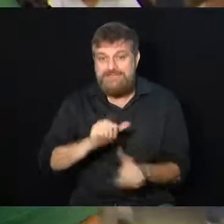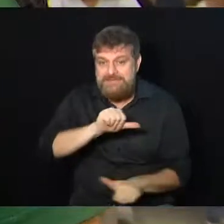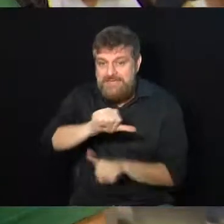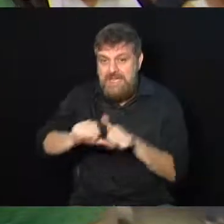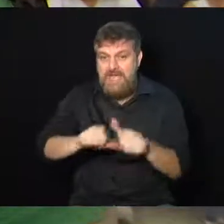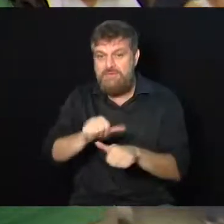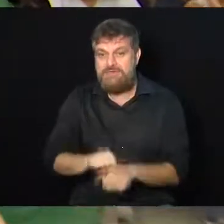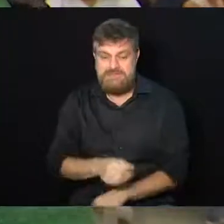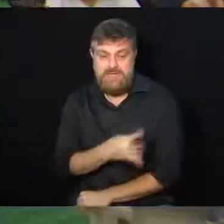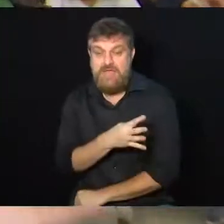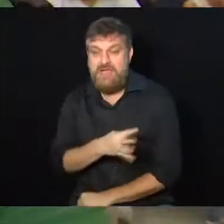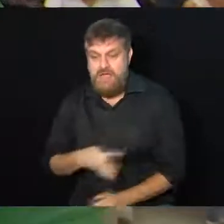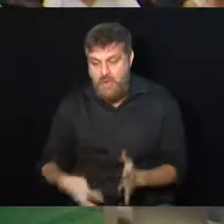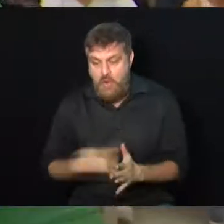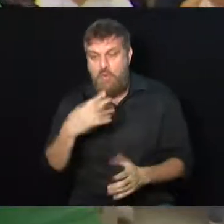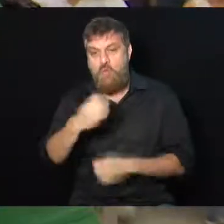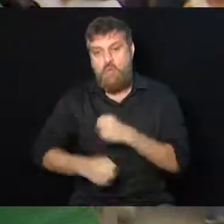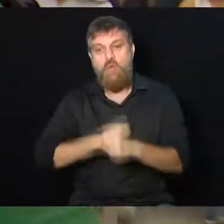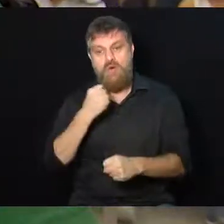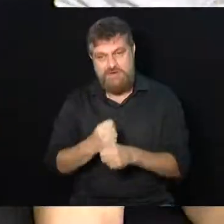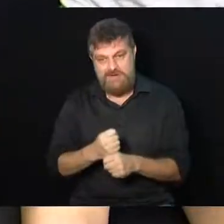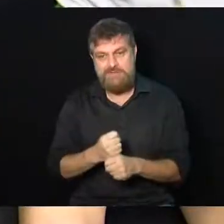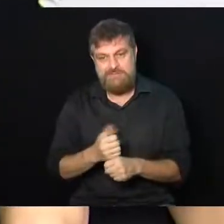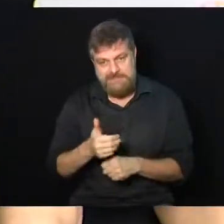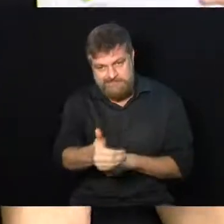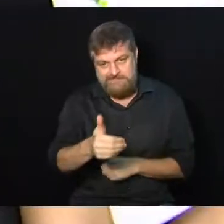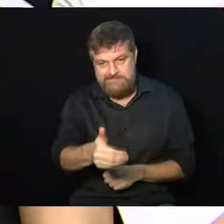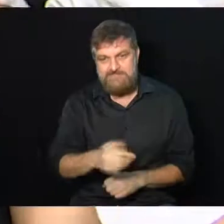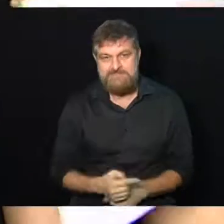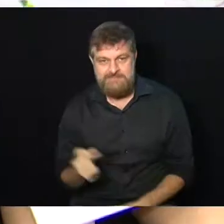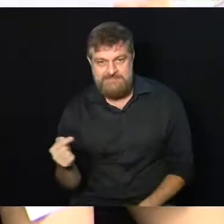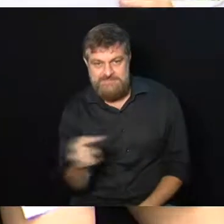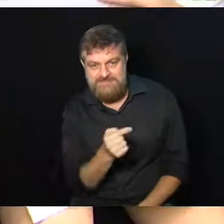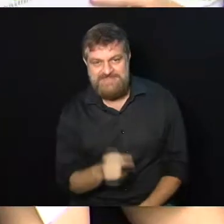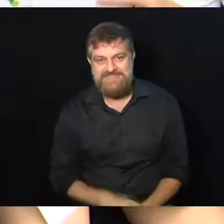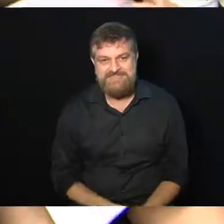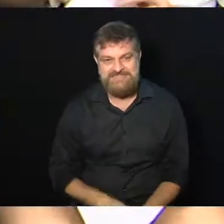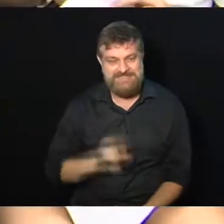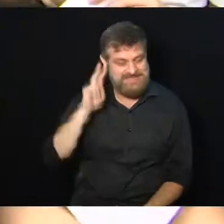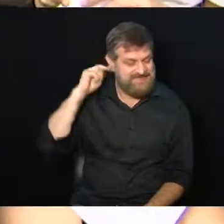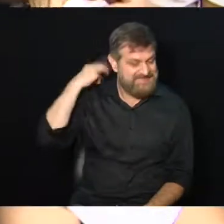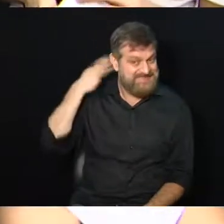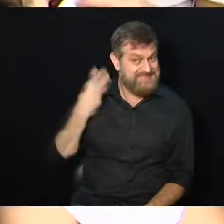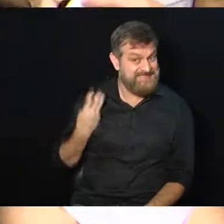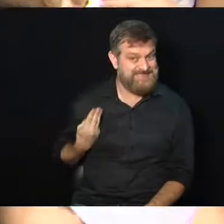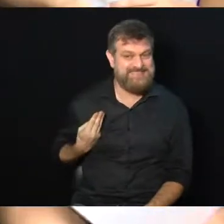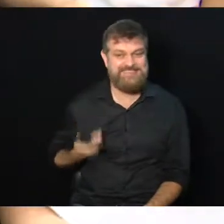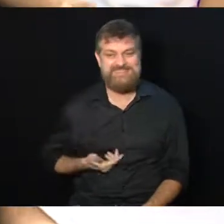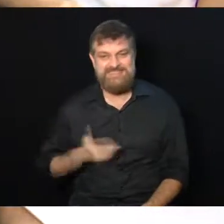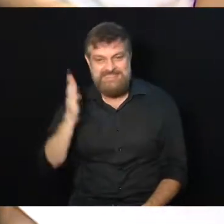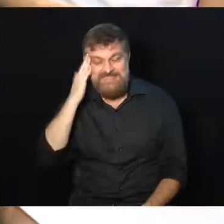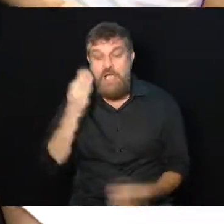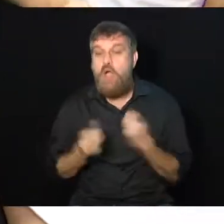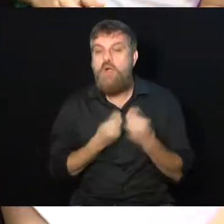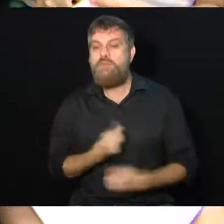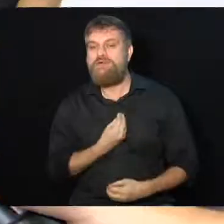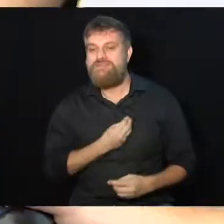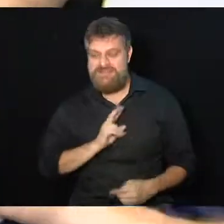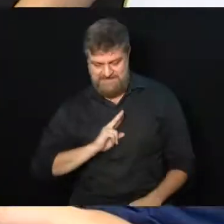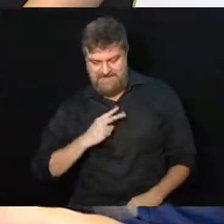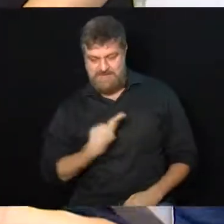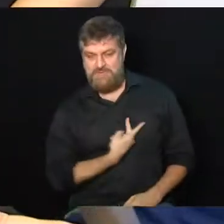para o 4º ano, que é a próxima série que eles vão estudar. E a Maria Clara, hein, já sabe muito bem o que vai mudar na vida